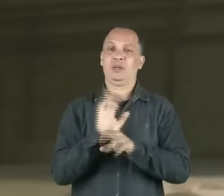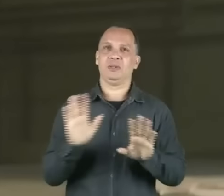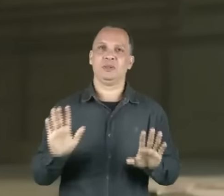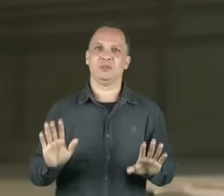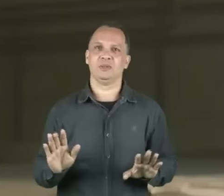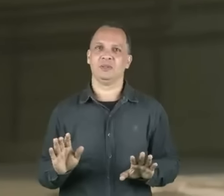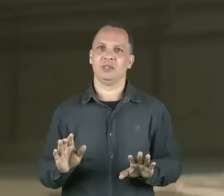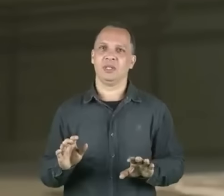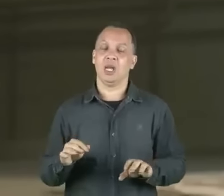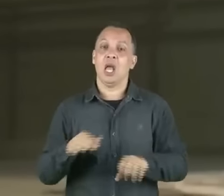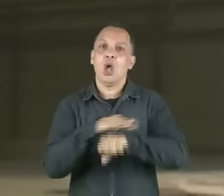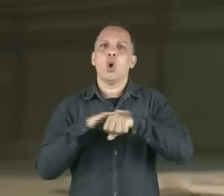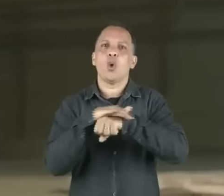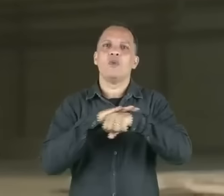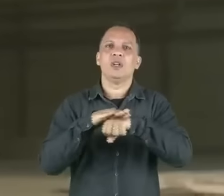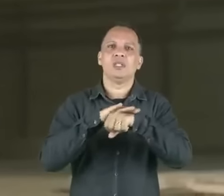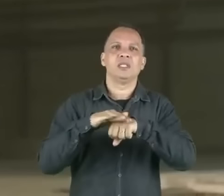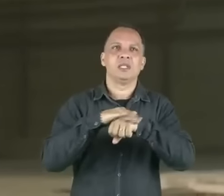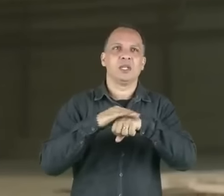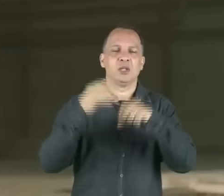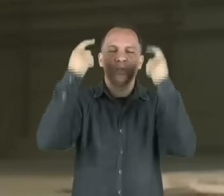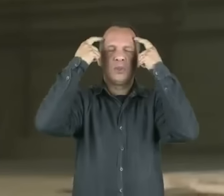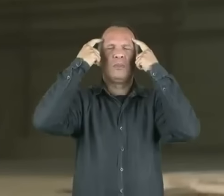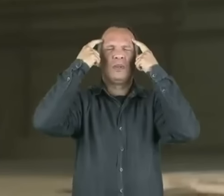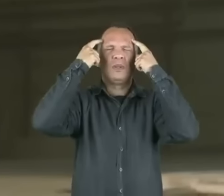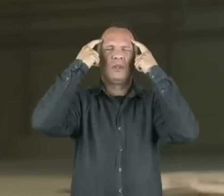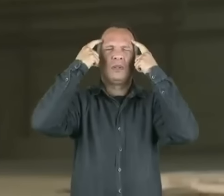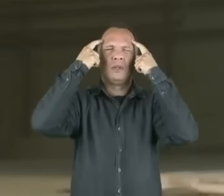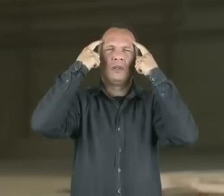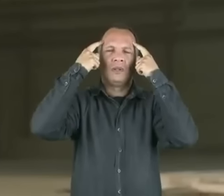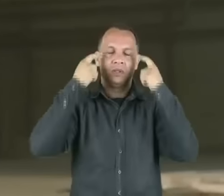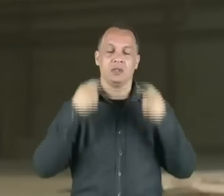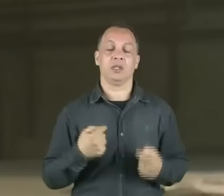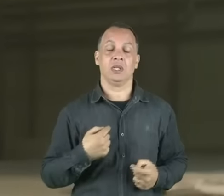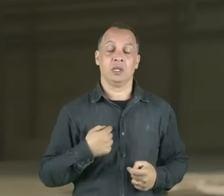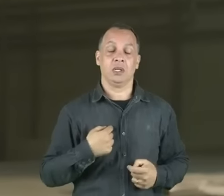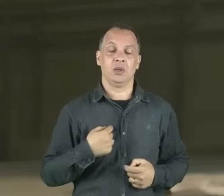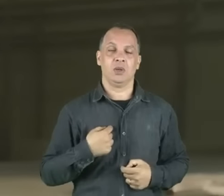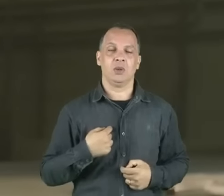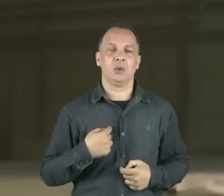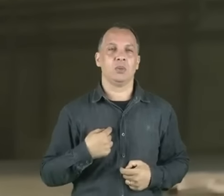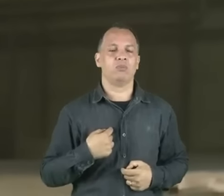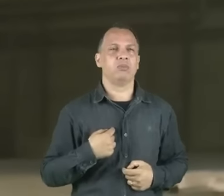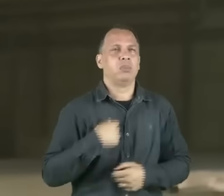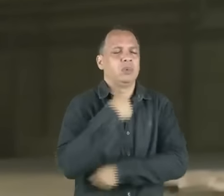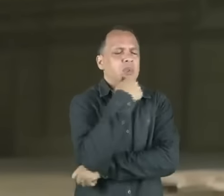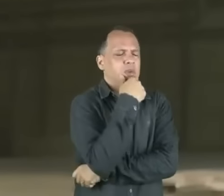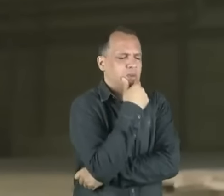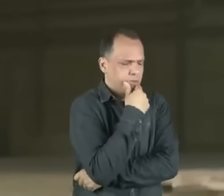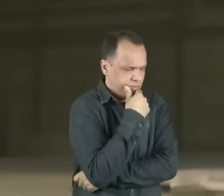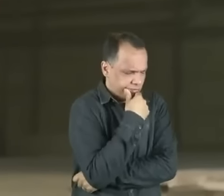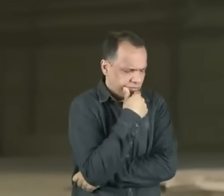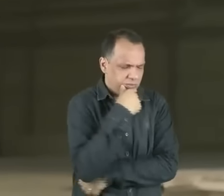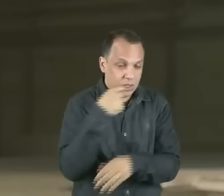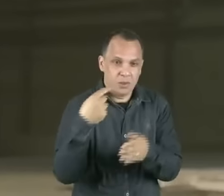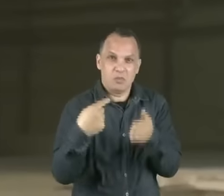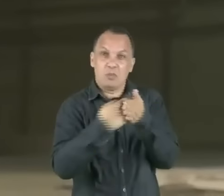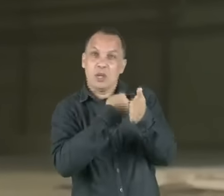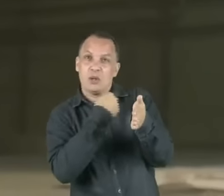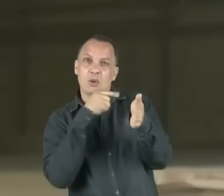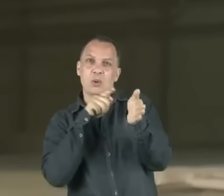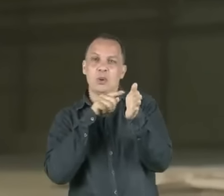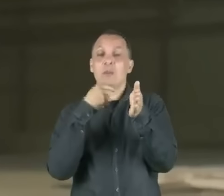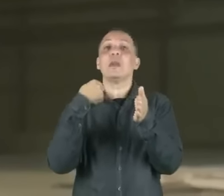ficasse conversando comigo com Deus e vozes as vozes passassem por mim